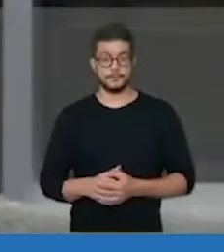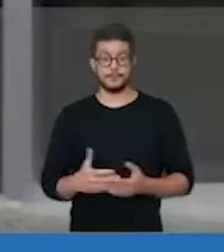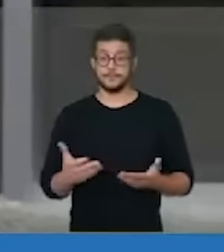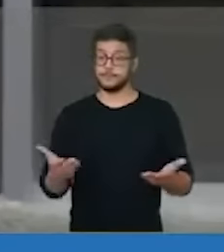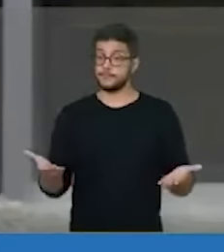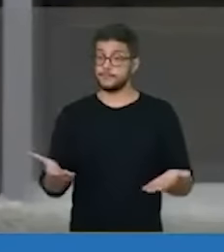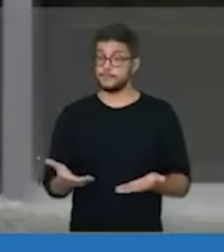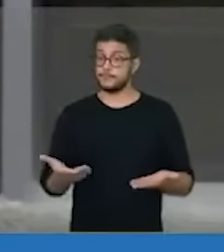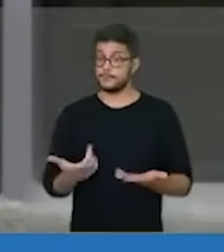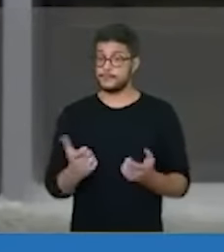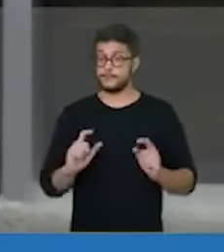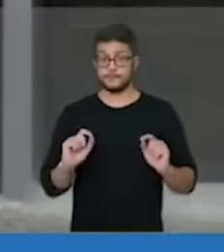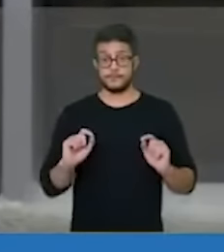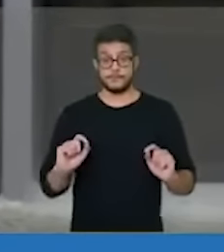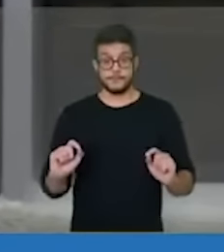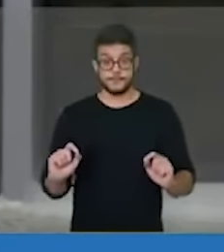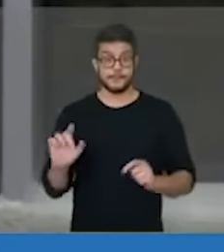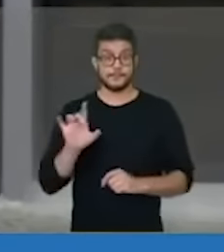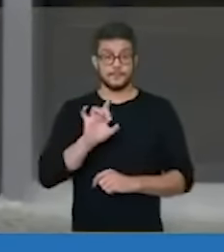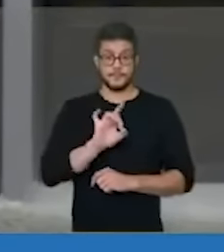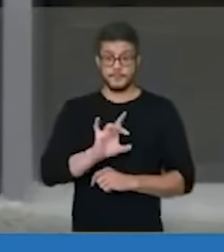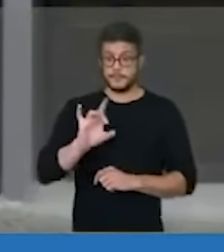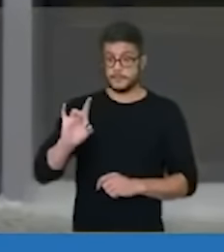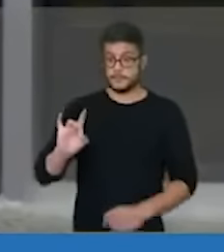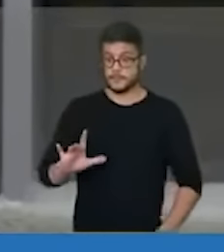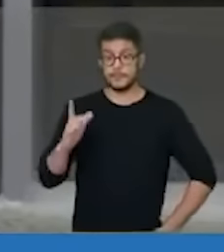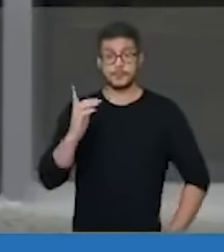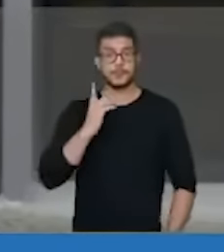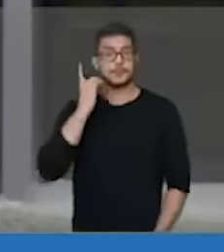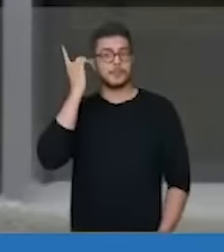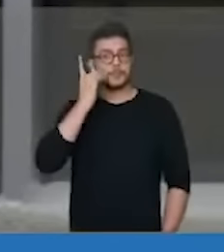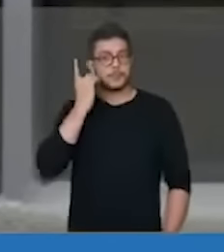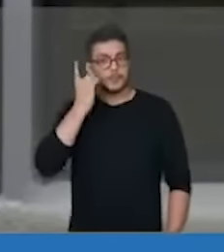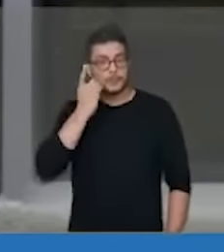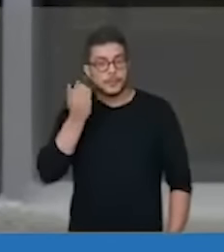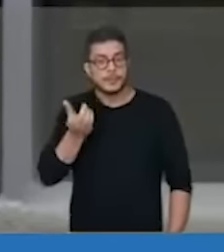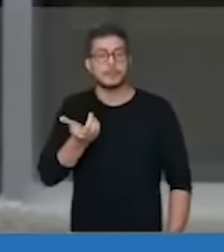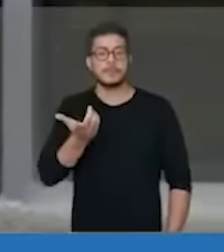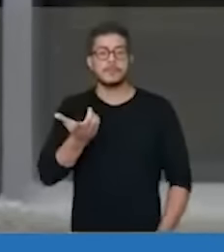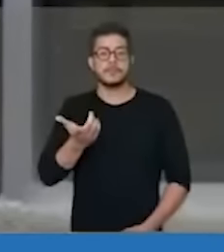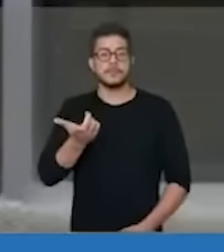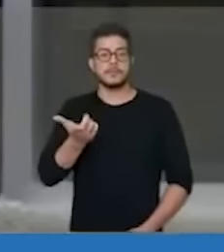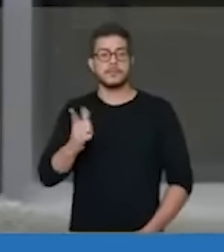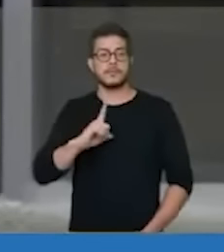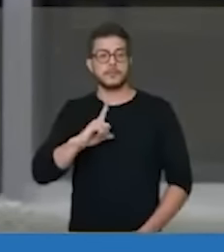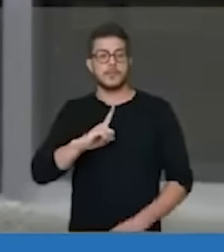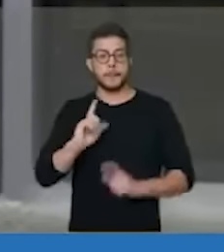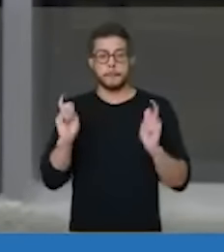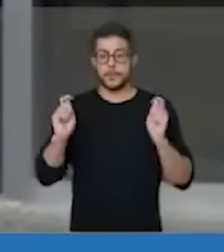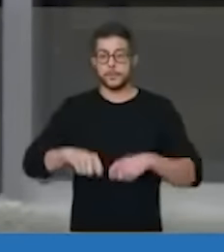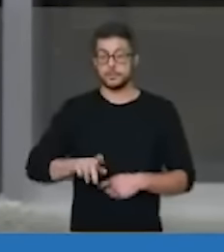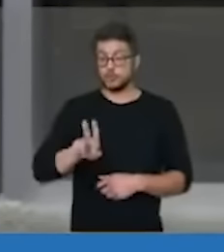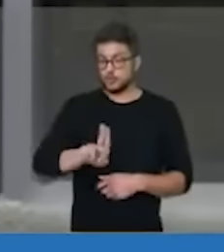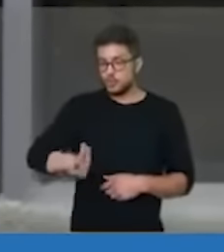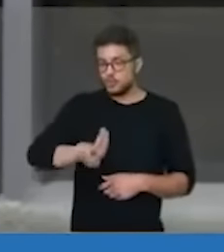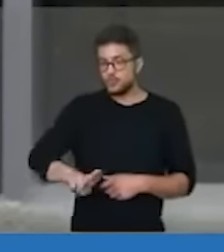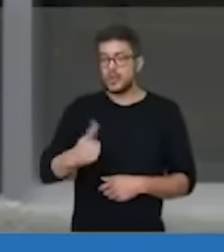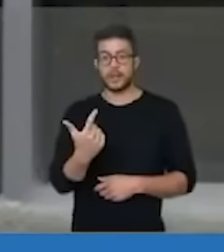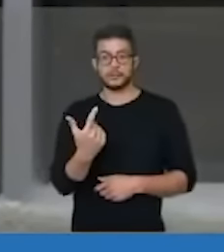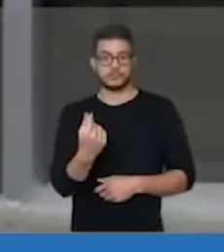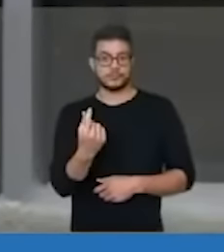esse novo status. Cada mandato parlamentar virou uma unidade orçamentária da União, o que pode gerar uma